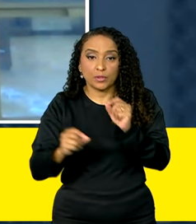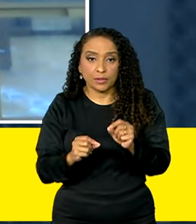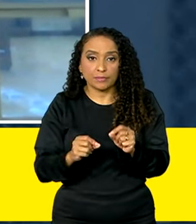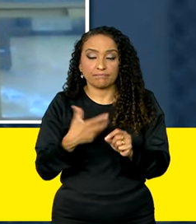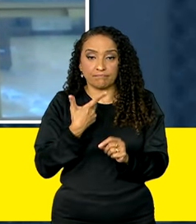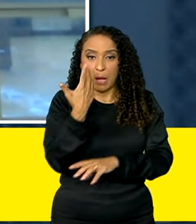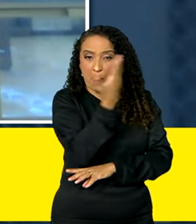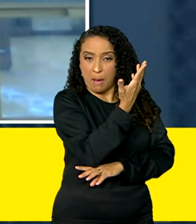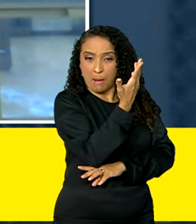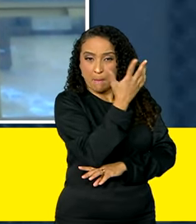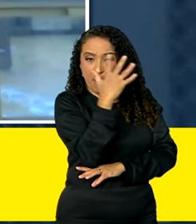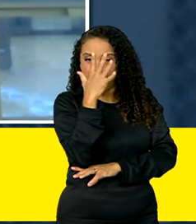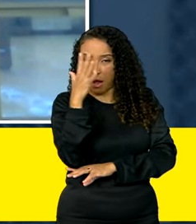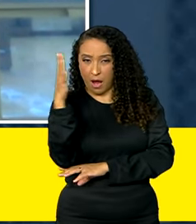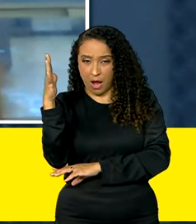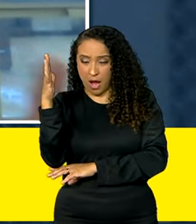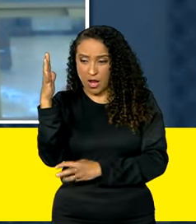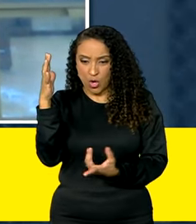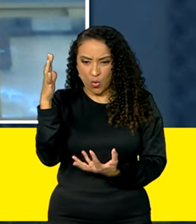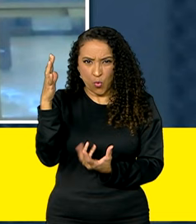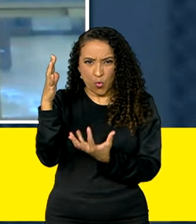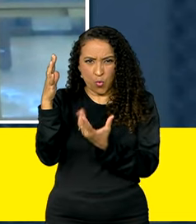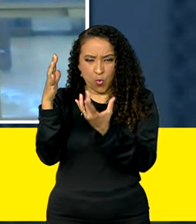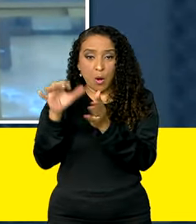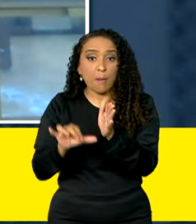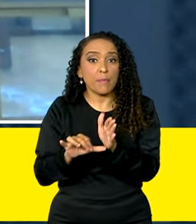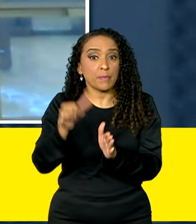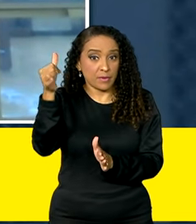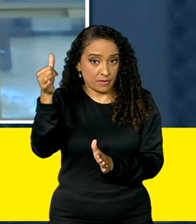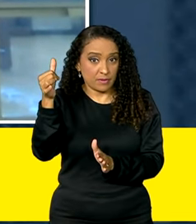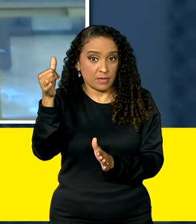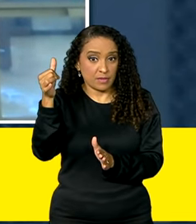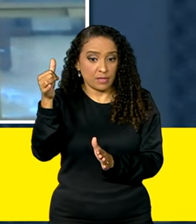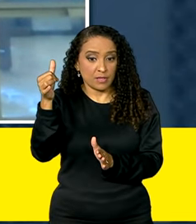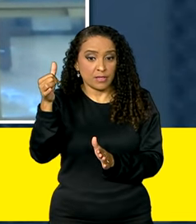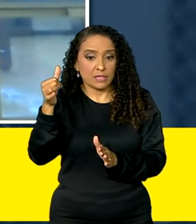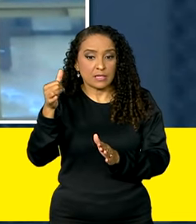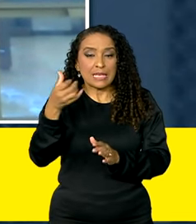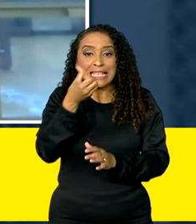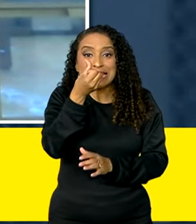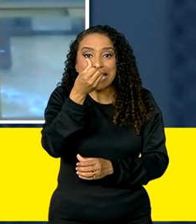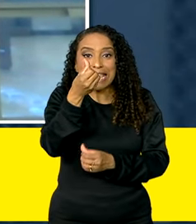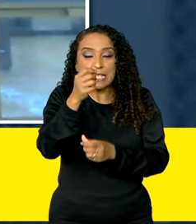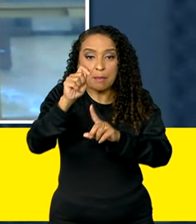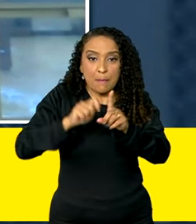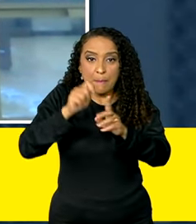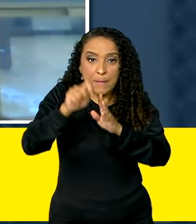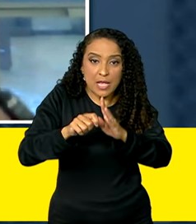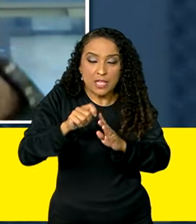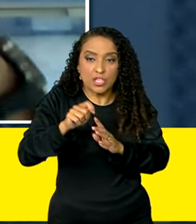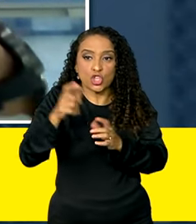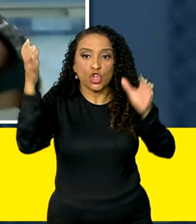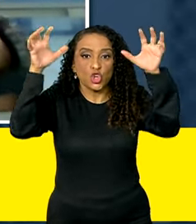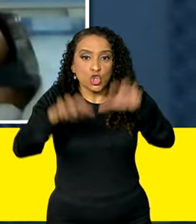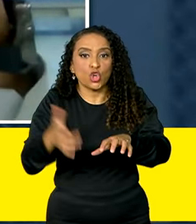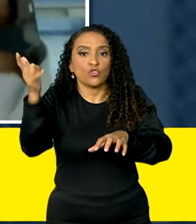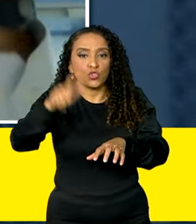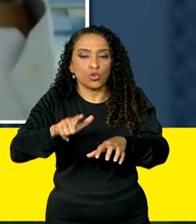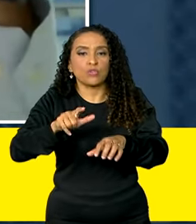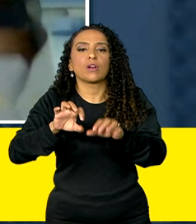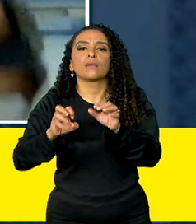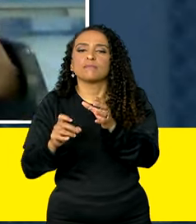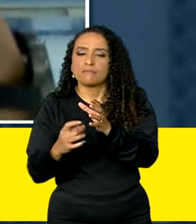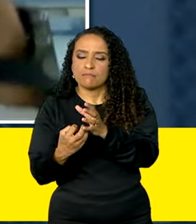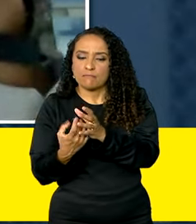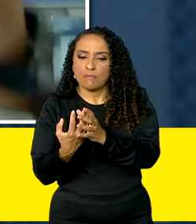Uma floresta quando queima pela primeira vez, em 6 meses, quando volta a chover, ela volta a, de